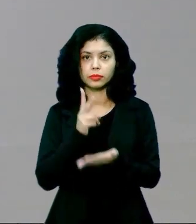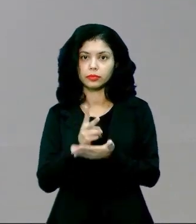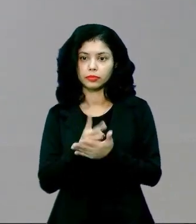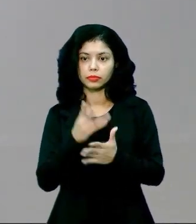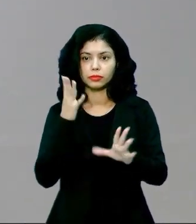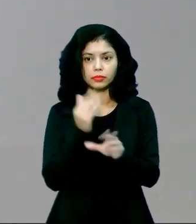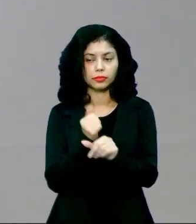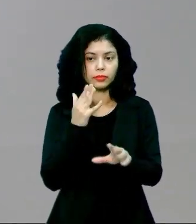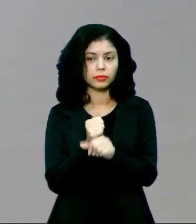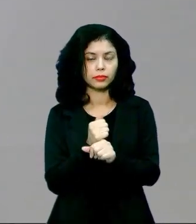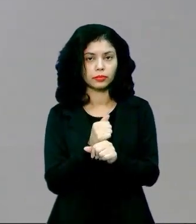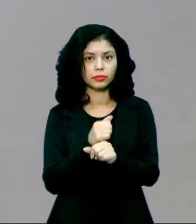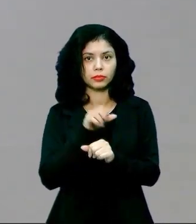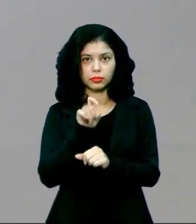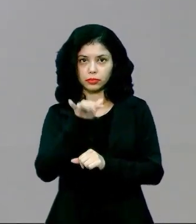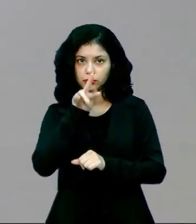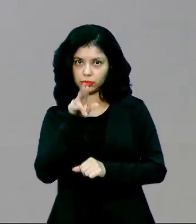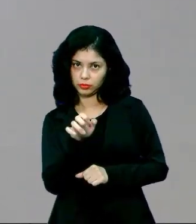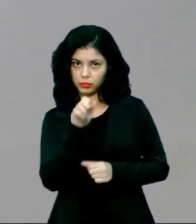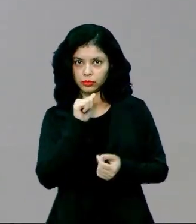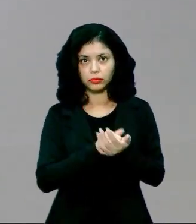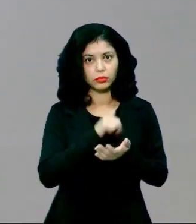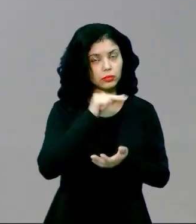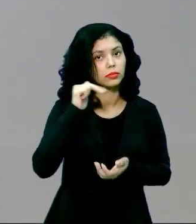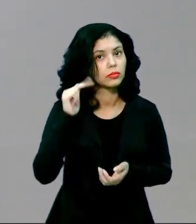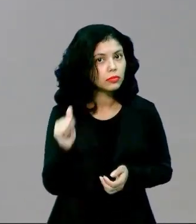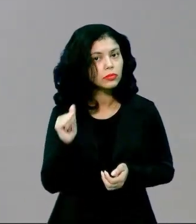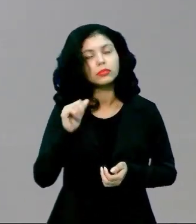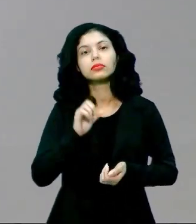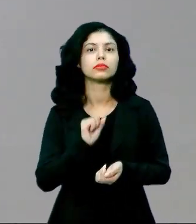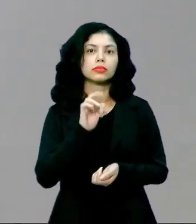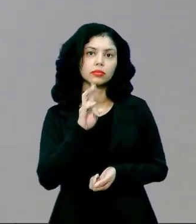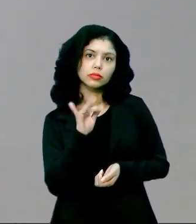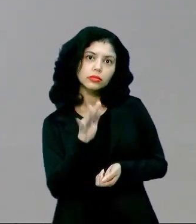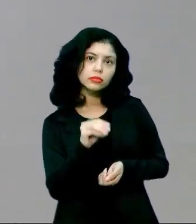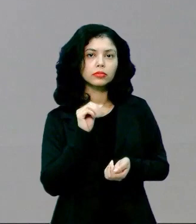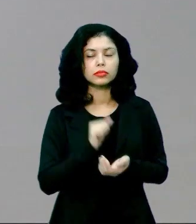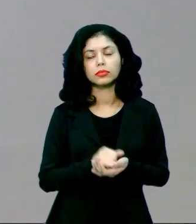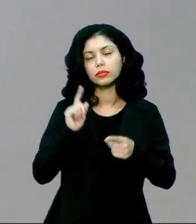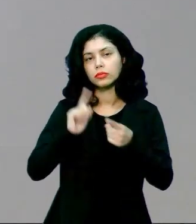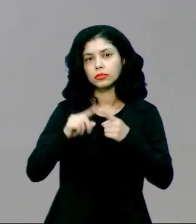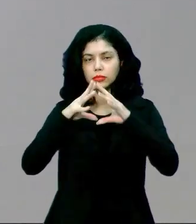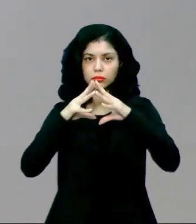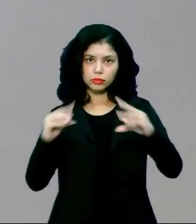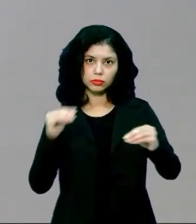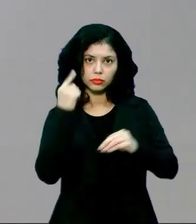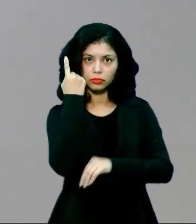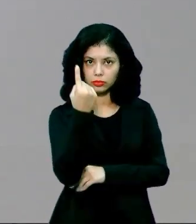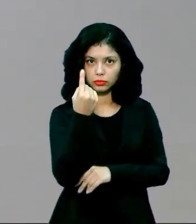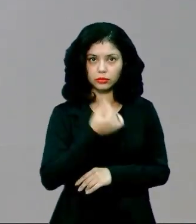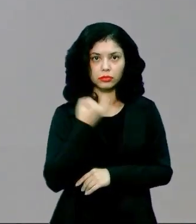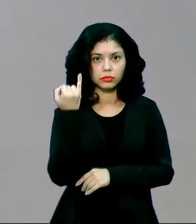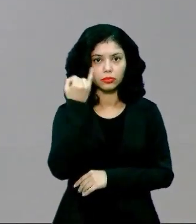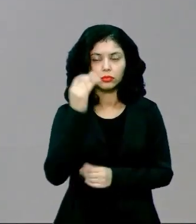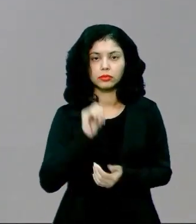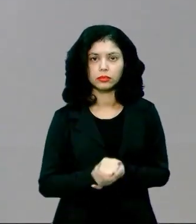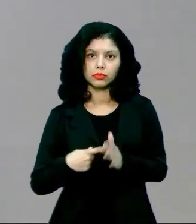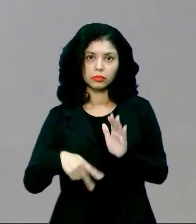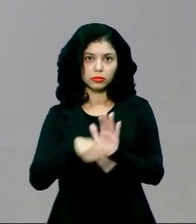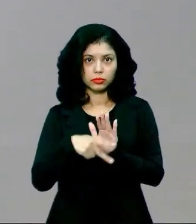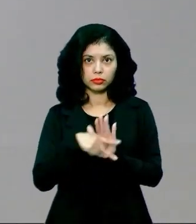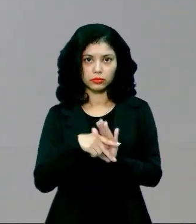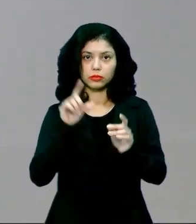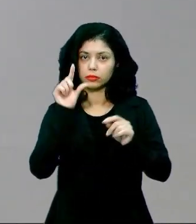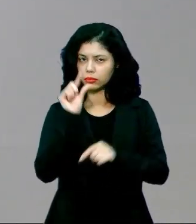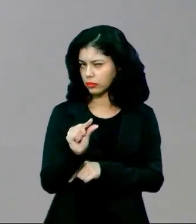sempre adição de solvente e nunca adição de soluto. Porque a diluição ela tem uma função, que é tornar a